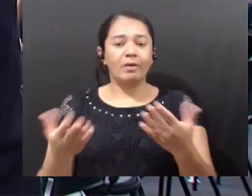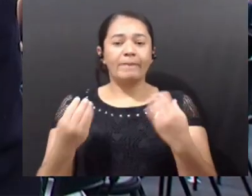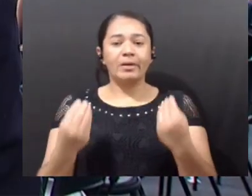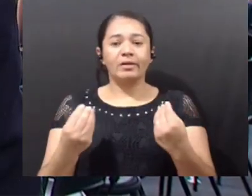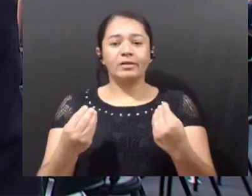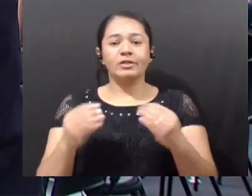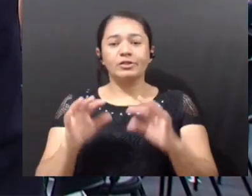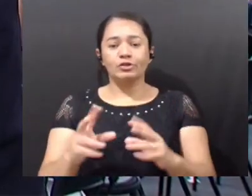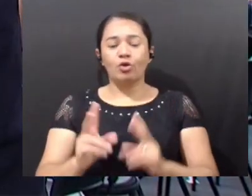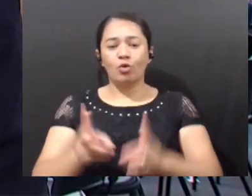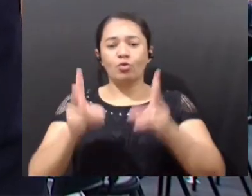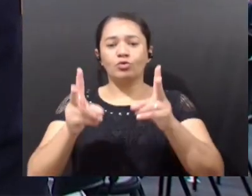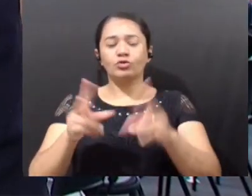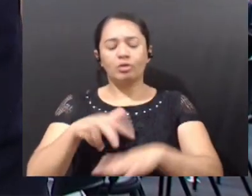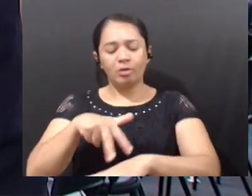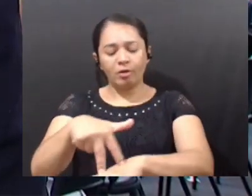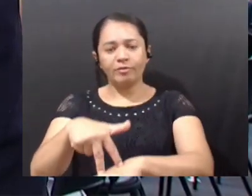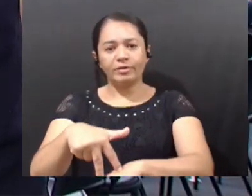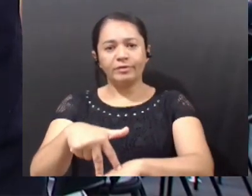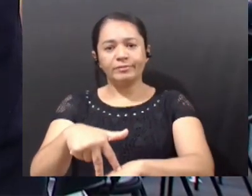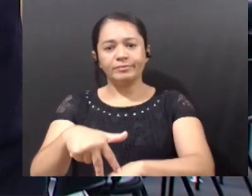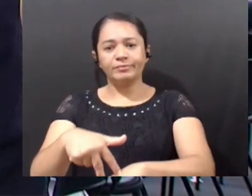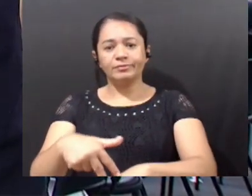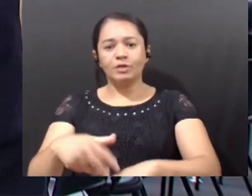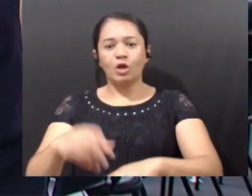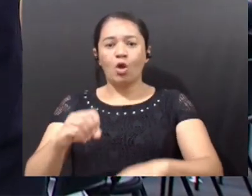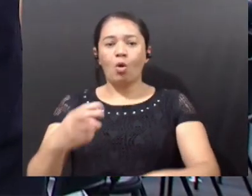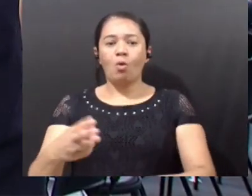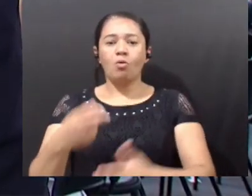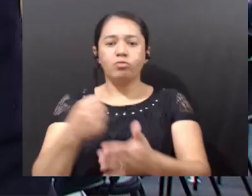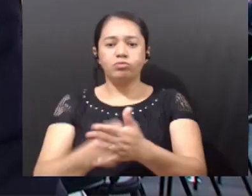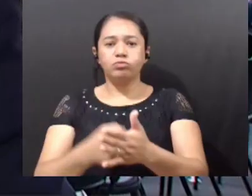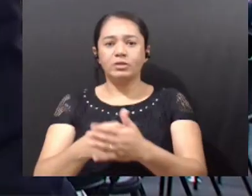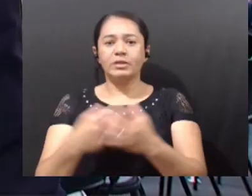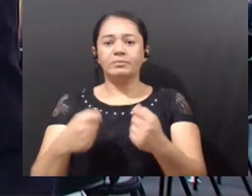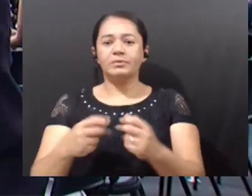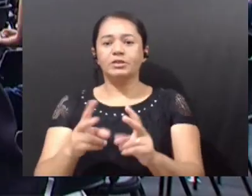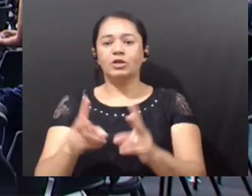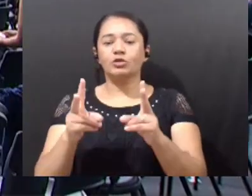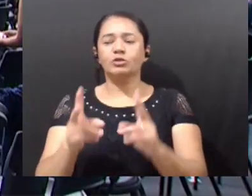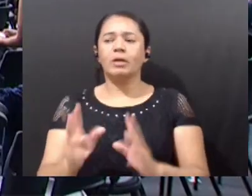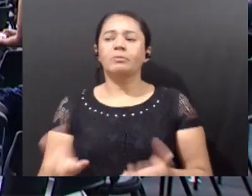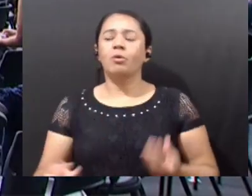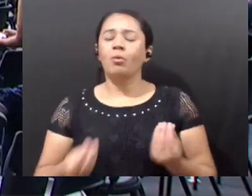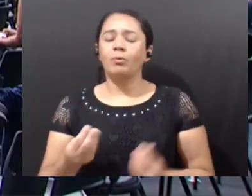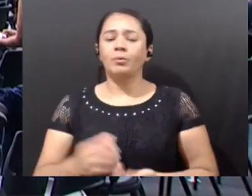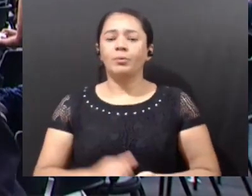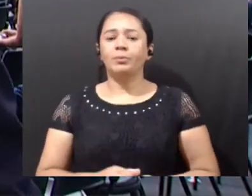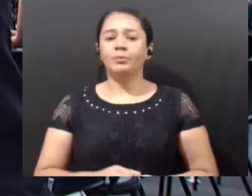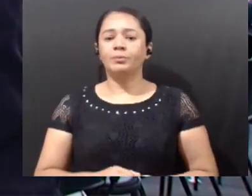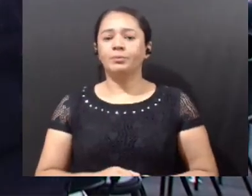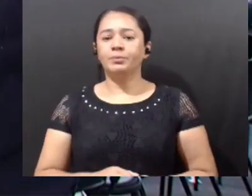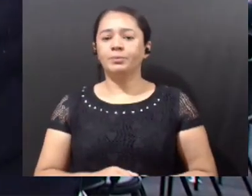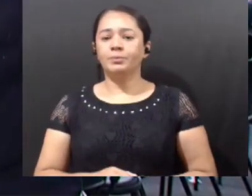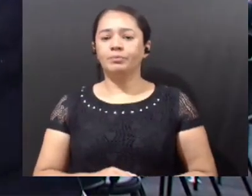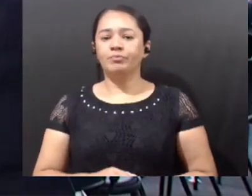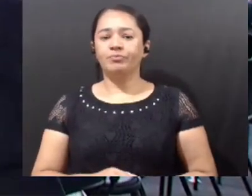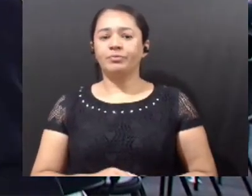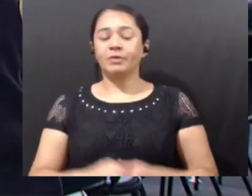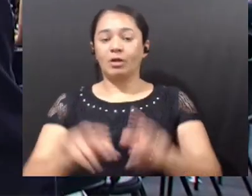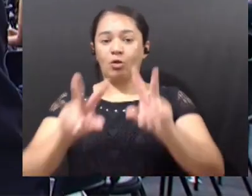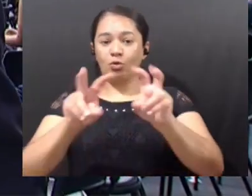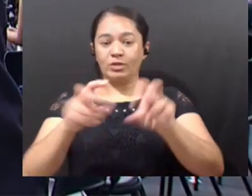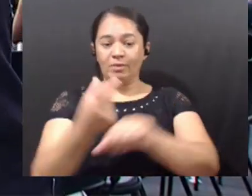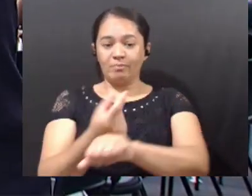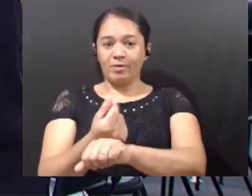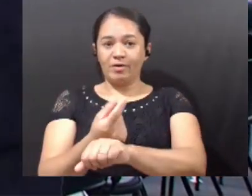pé? Ou é uma resiliência que ele tem que manter para sempre? Na verdade, o tema finanças ele tem que ser motivo de